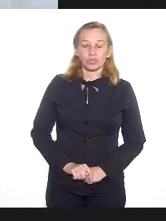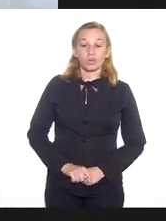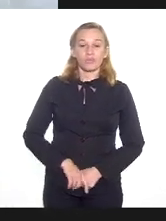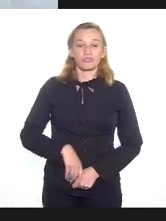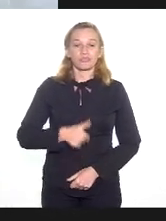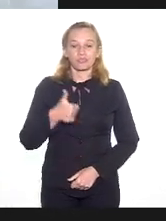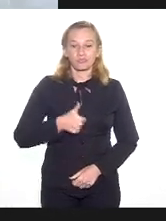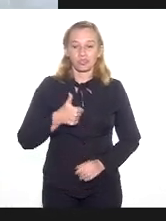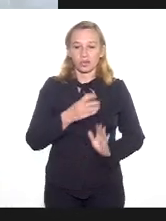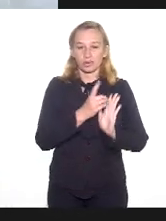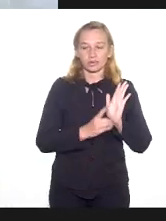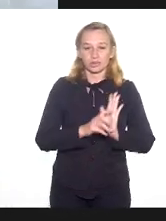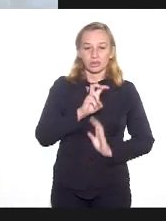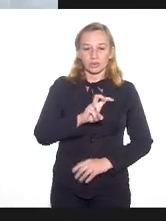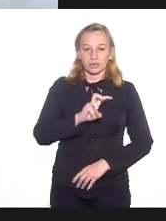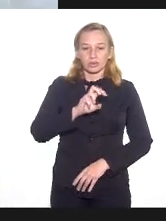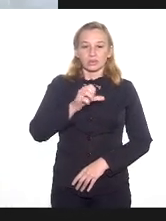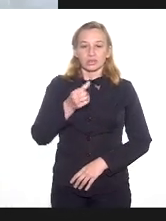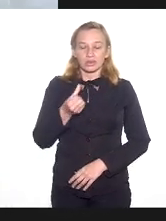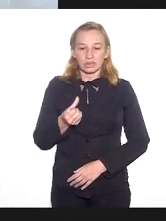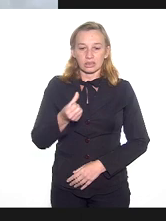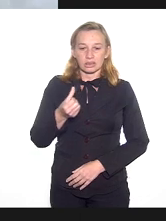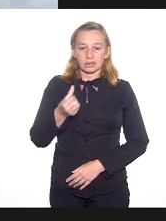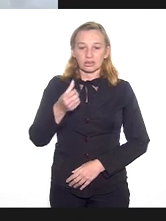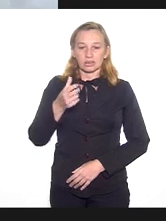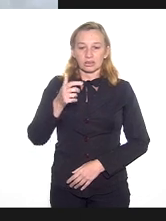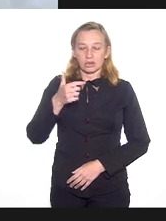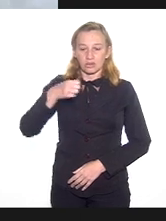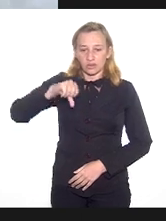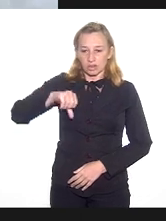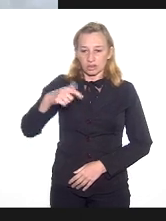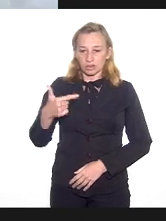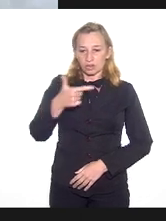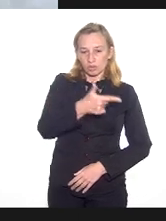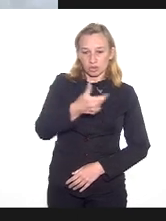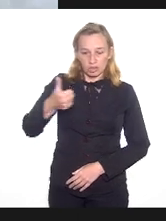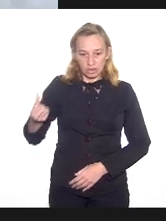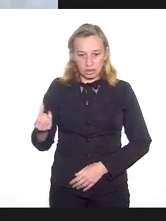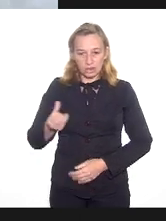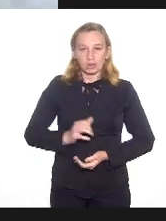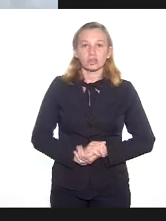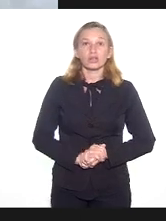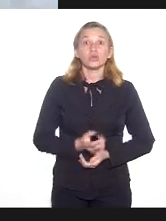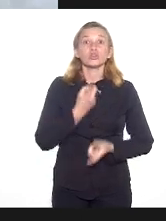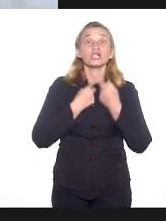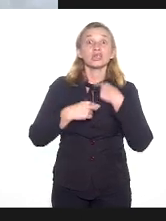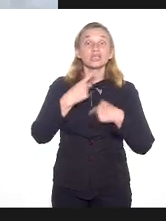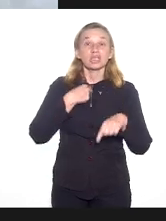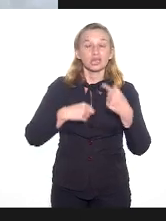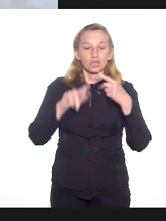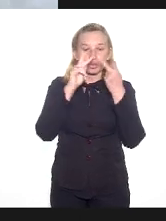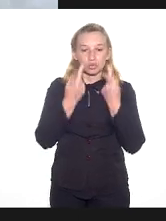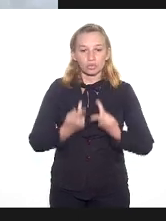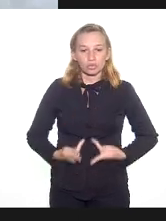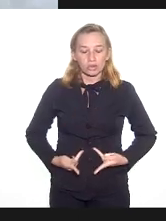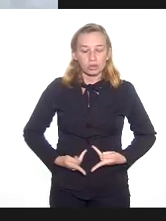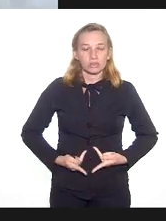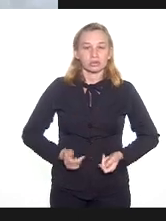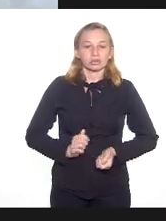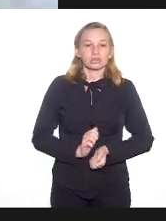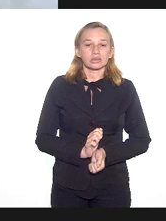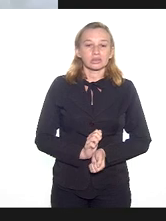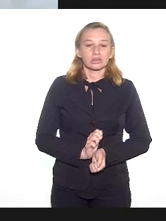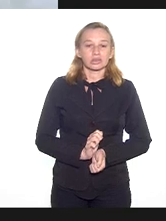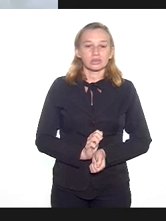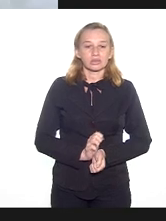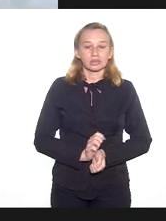primeiro, decreto 5.692 de 2016. Se nos anseios e desejos humanos constituintes das